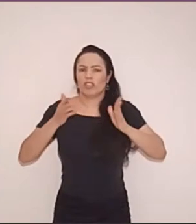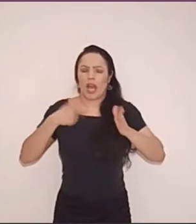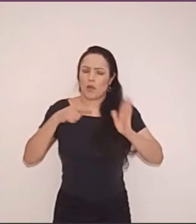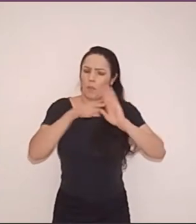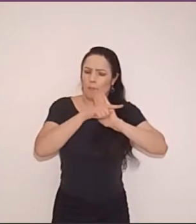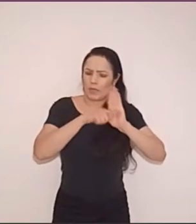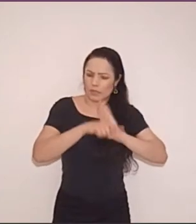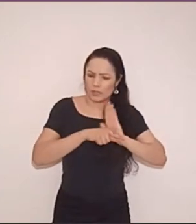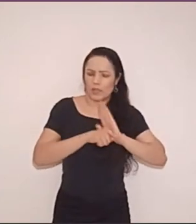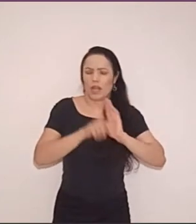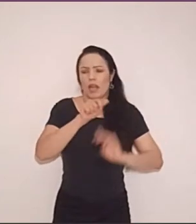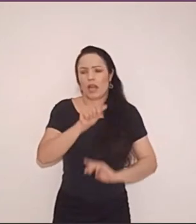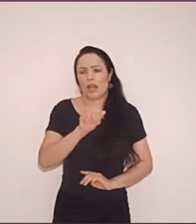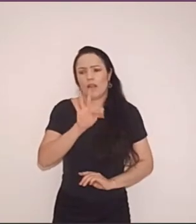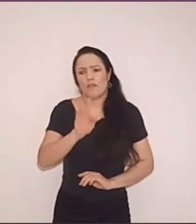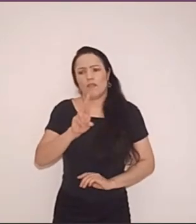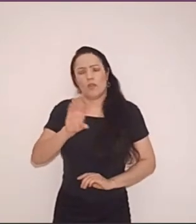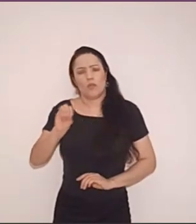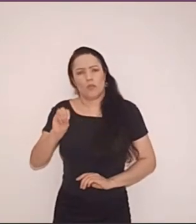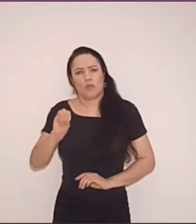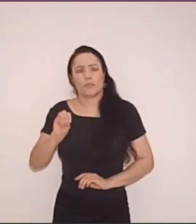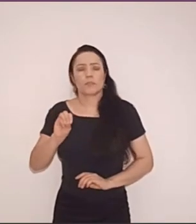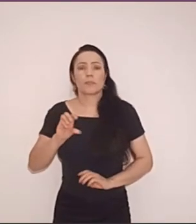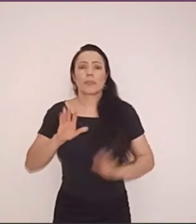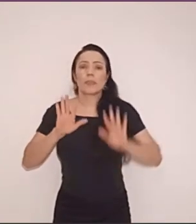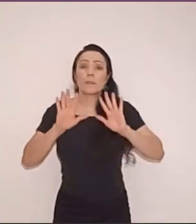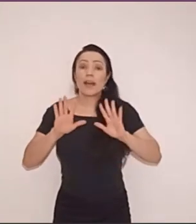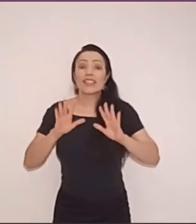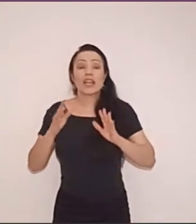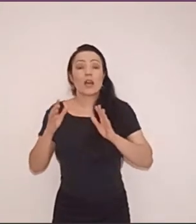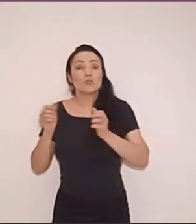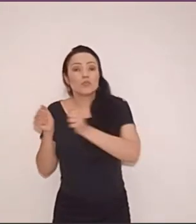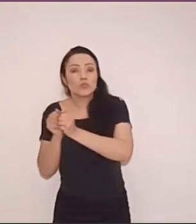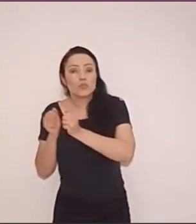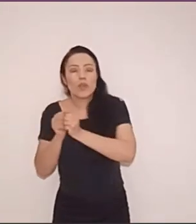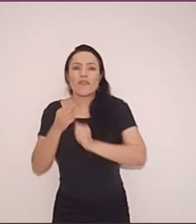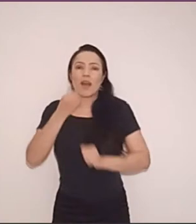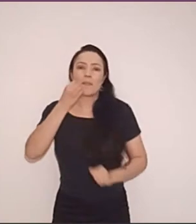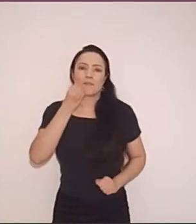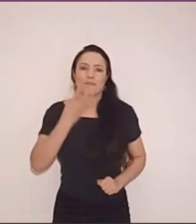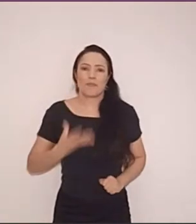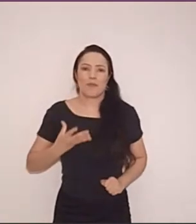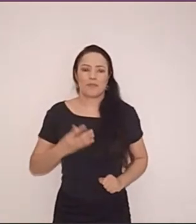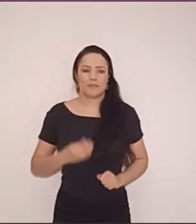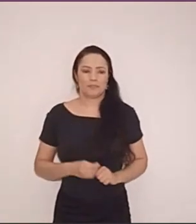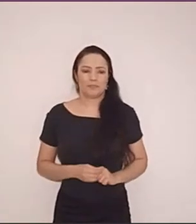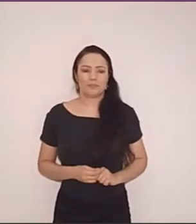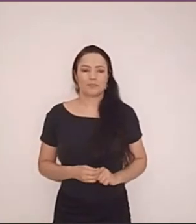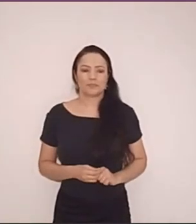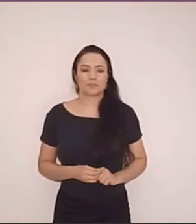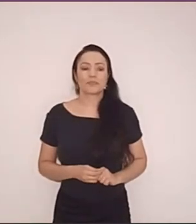já estudavam a simplicidade mas muito bom tadinha congresso e da